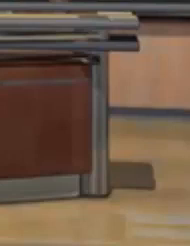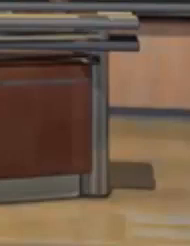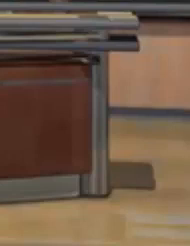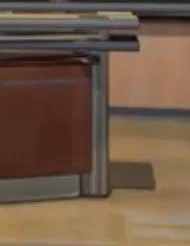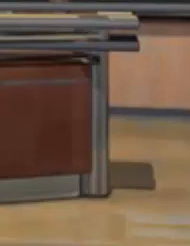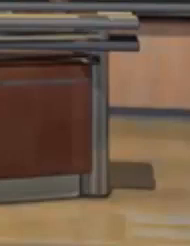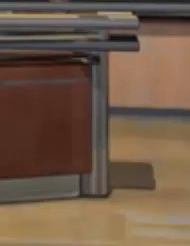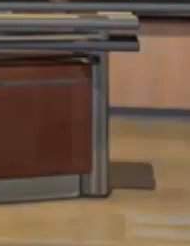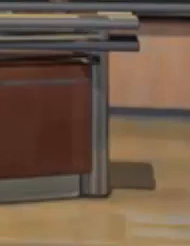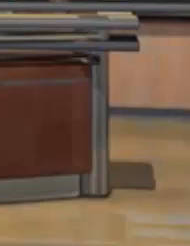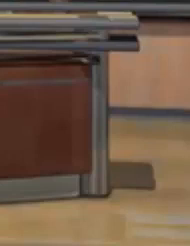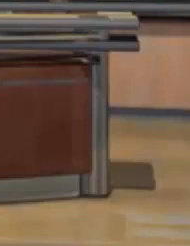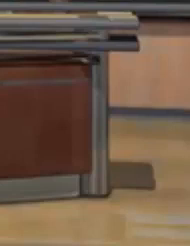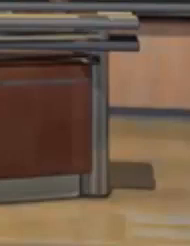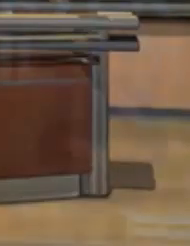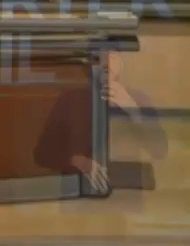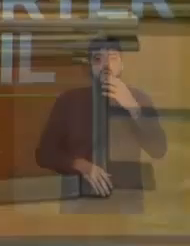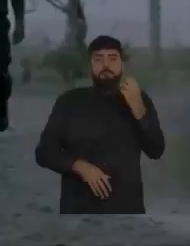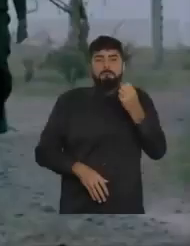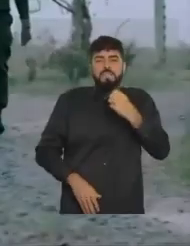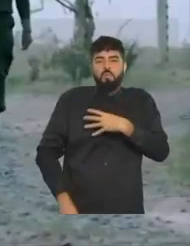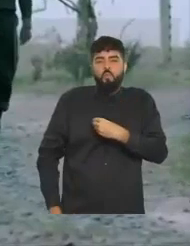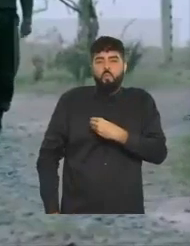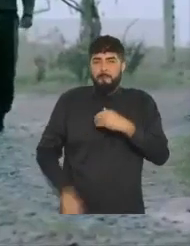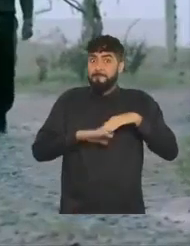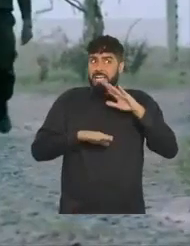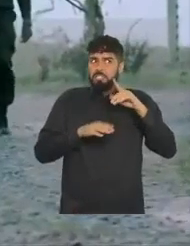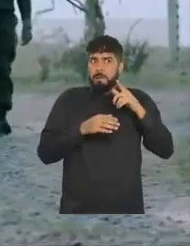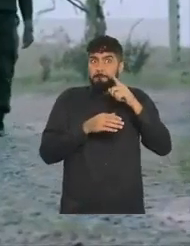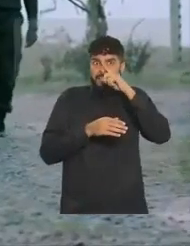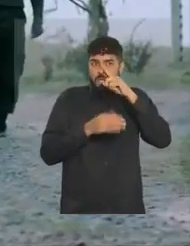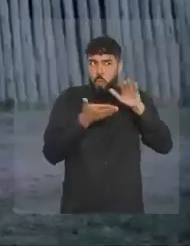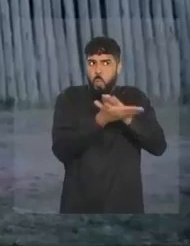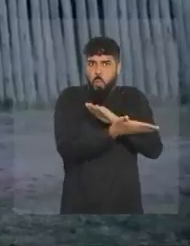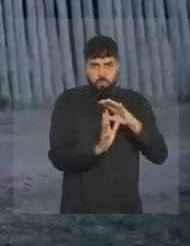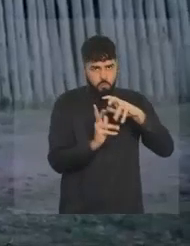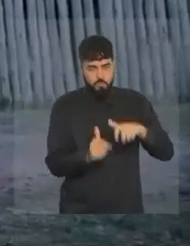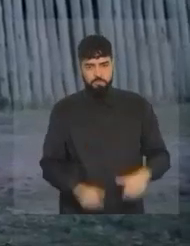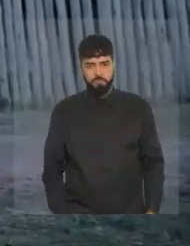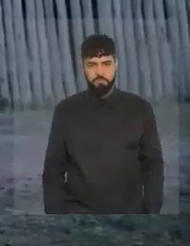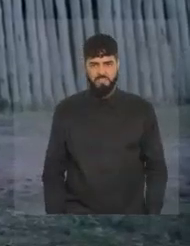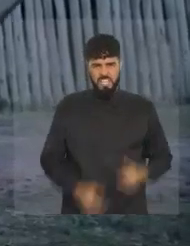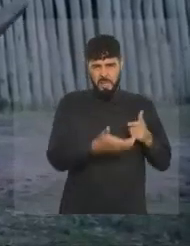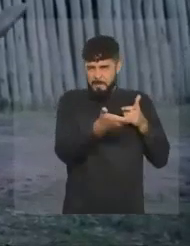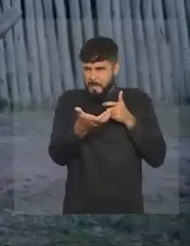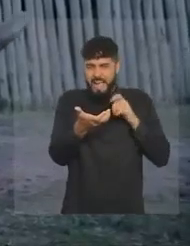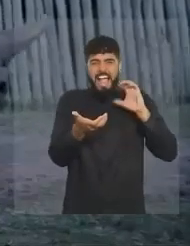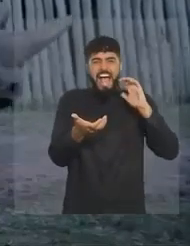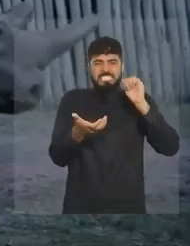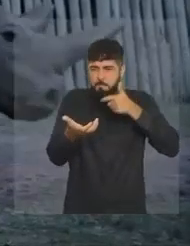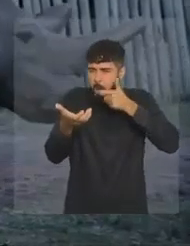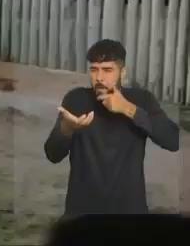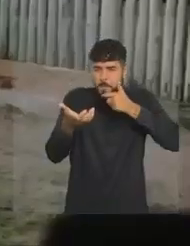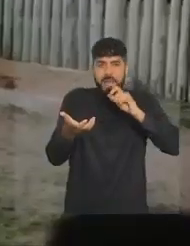para ajudar a salvar a espécie que está em risco de extinção depois de décadas de Cássia legal existem apenas duas fêmeas vivas